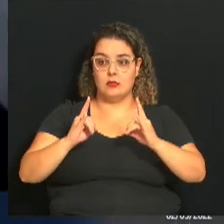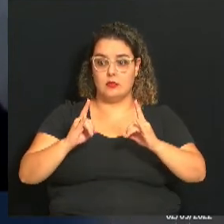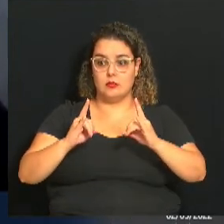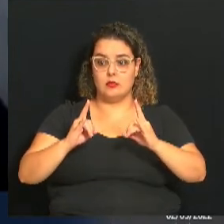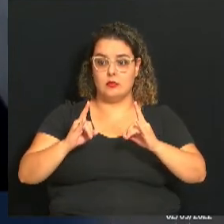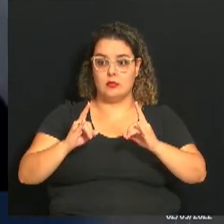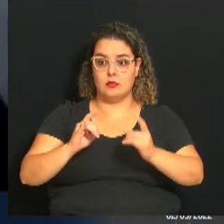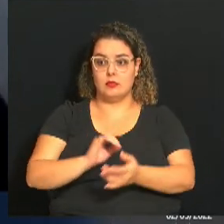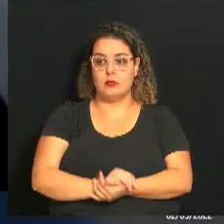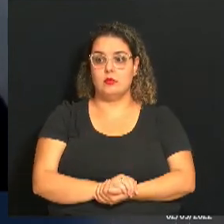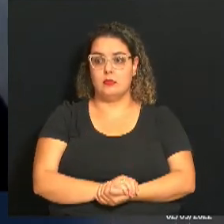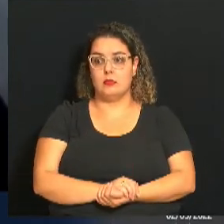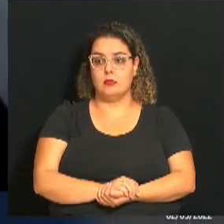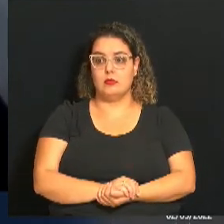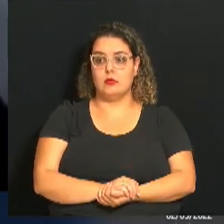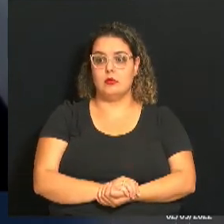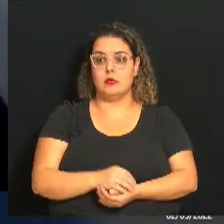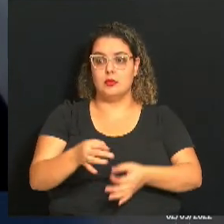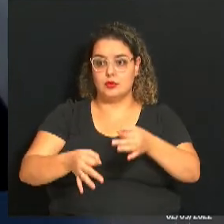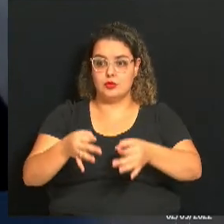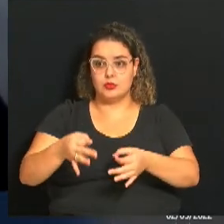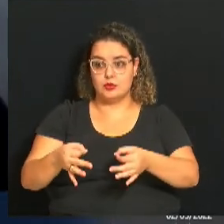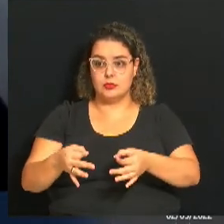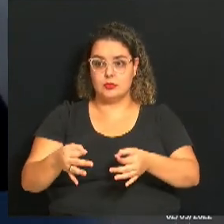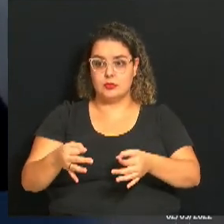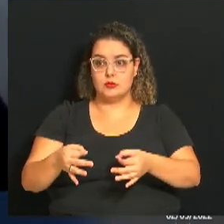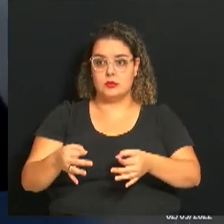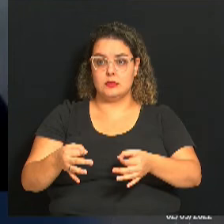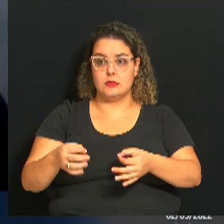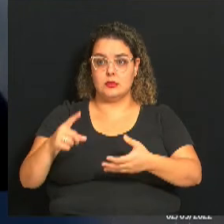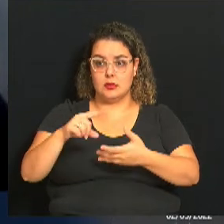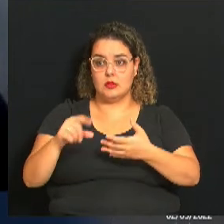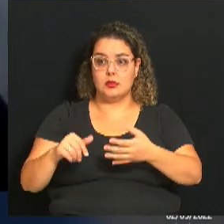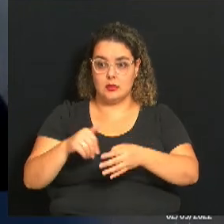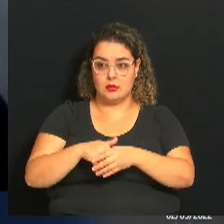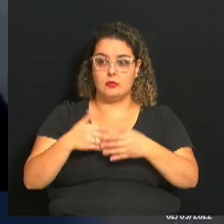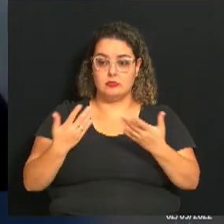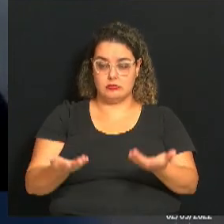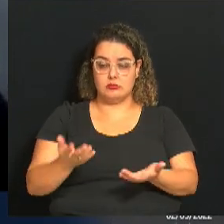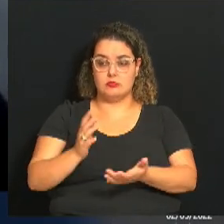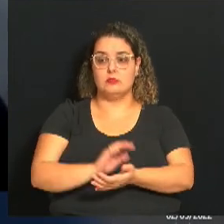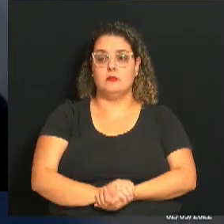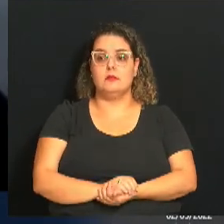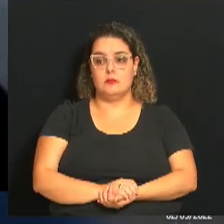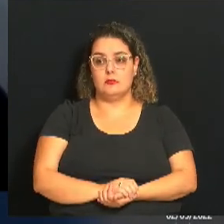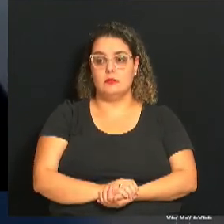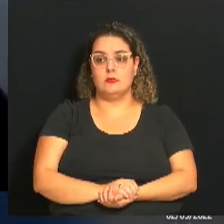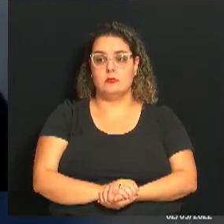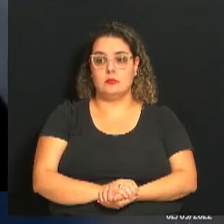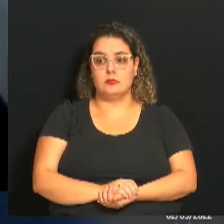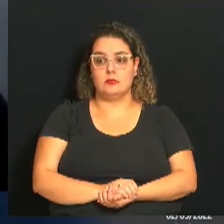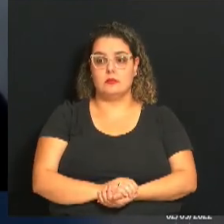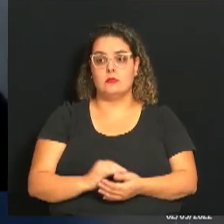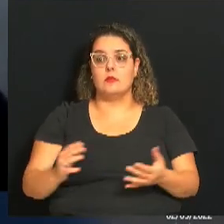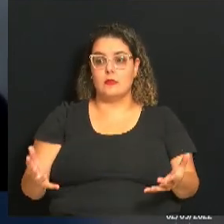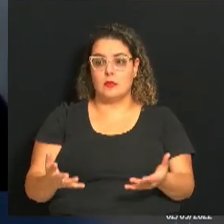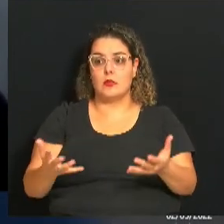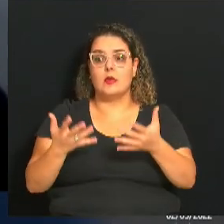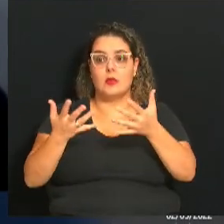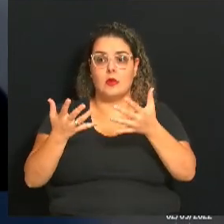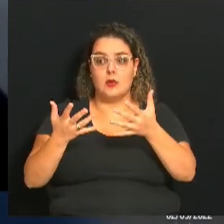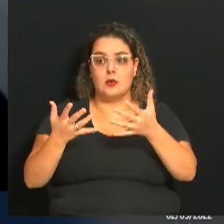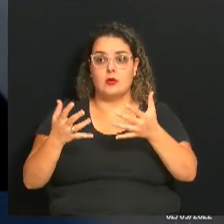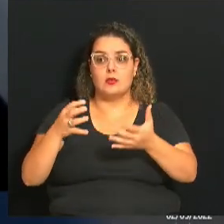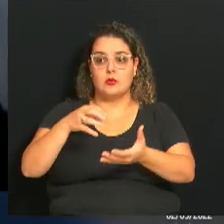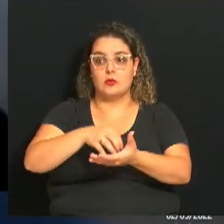né, eleitoral ali, que a gente consiga vocês trazerem, que realmente é um fator de indutor do centro, né?